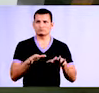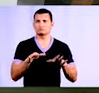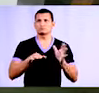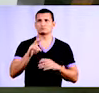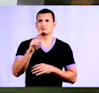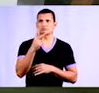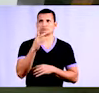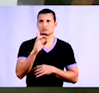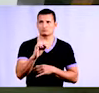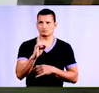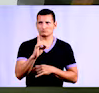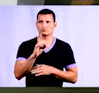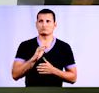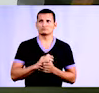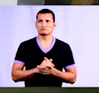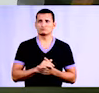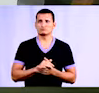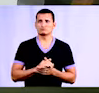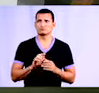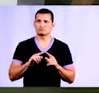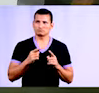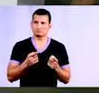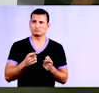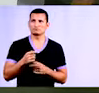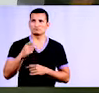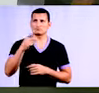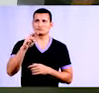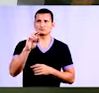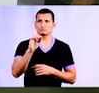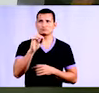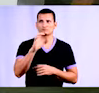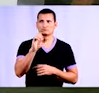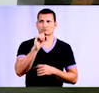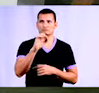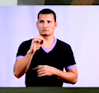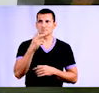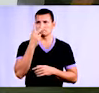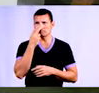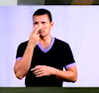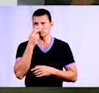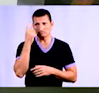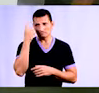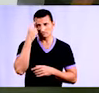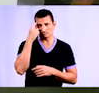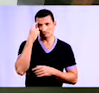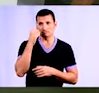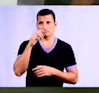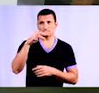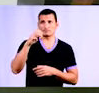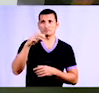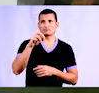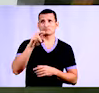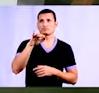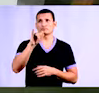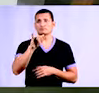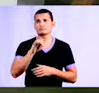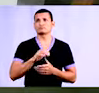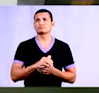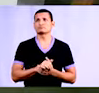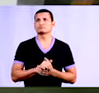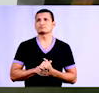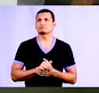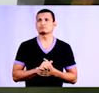menos. Mas dá ideia para o processo que você tem uma memória enorme, né? E na realidade não é bem isso. É bem virtual. colocado,